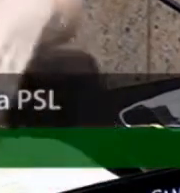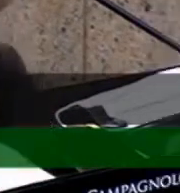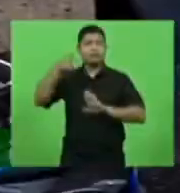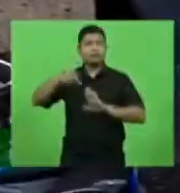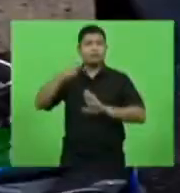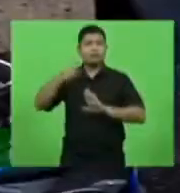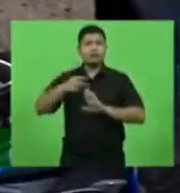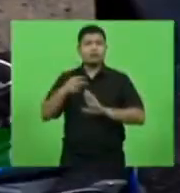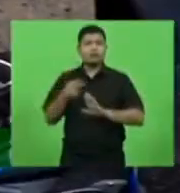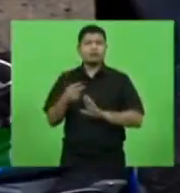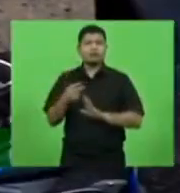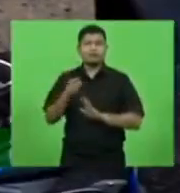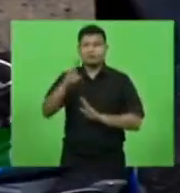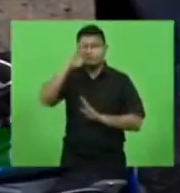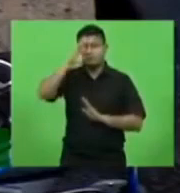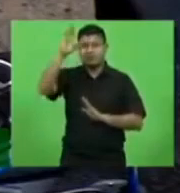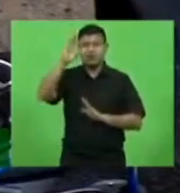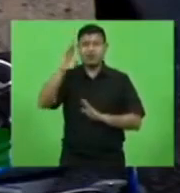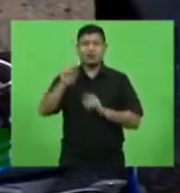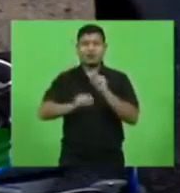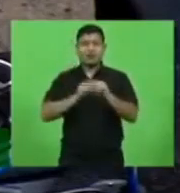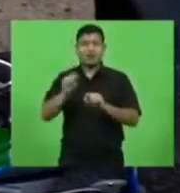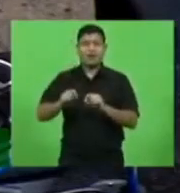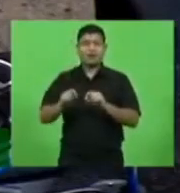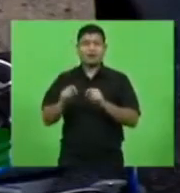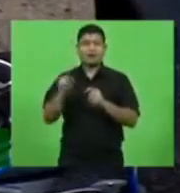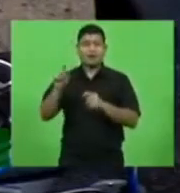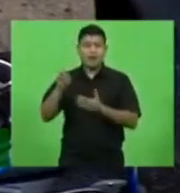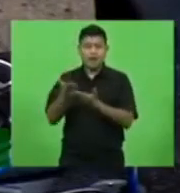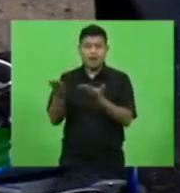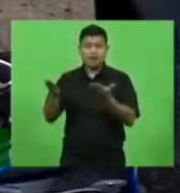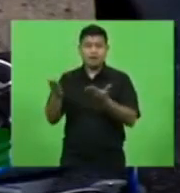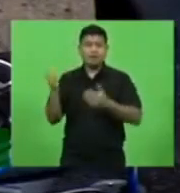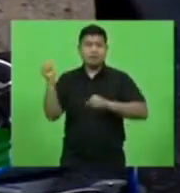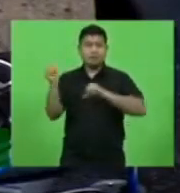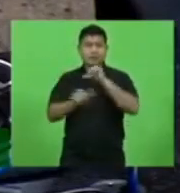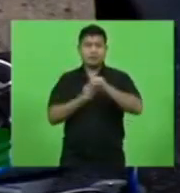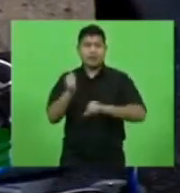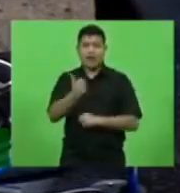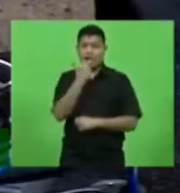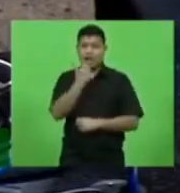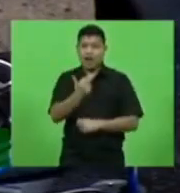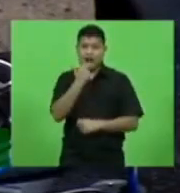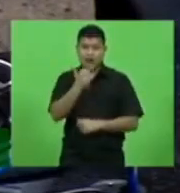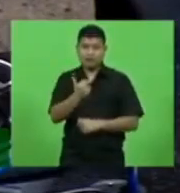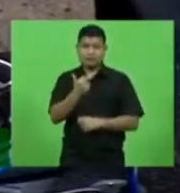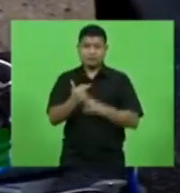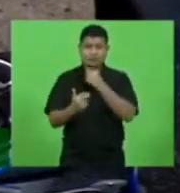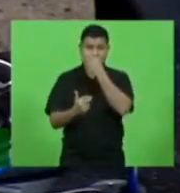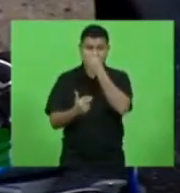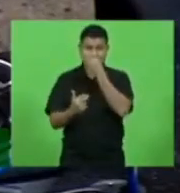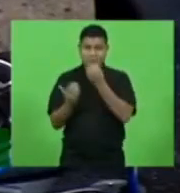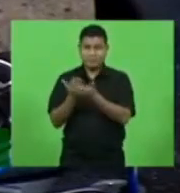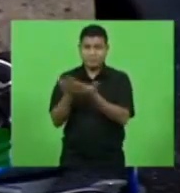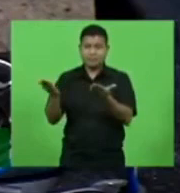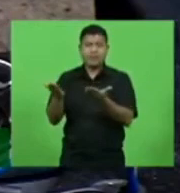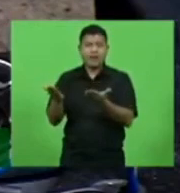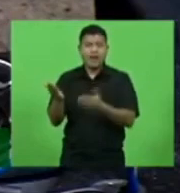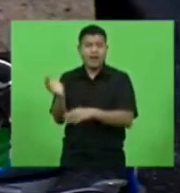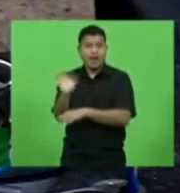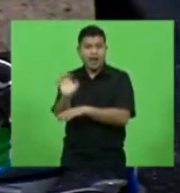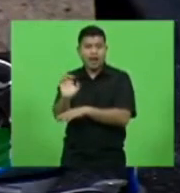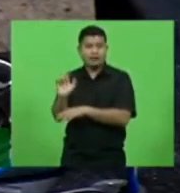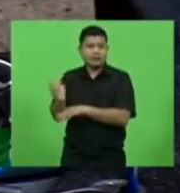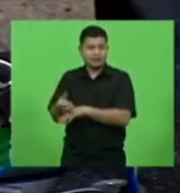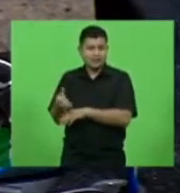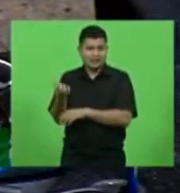É uma alteração no idioma que dizem os agentes das pautas gaysistas que serve para